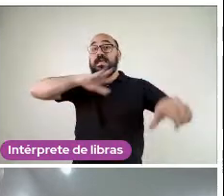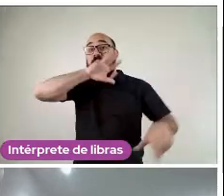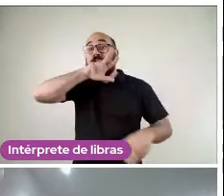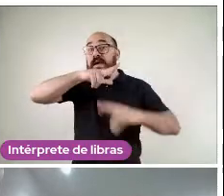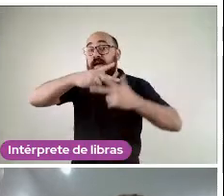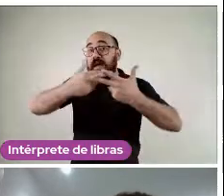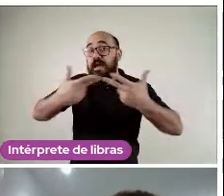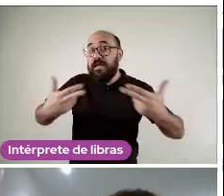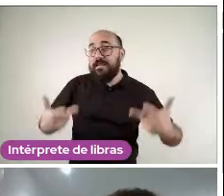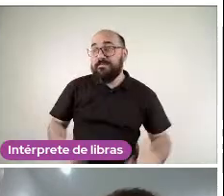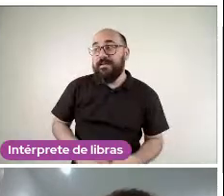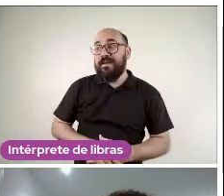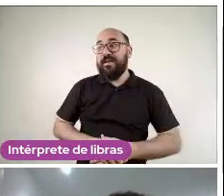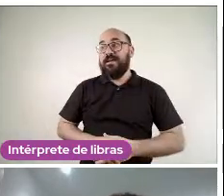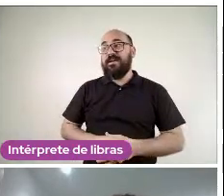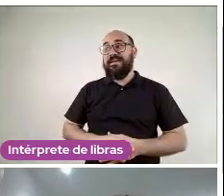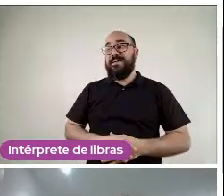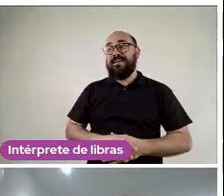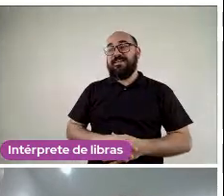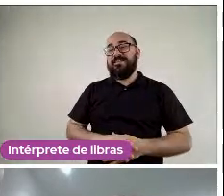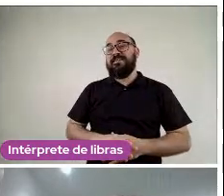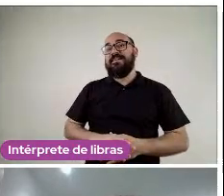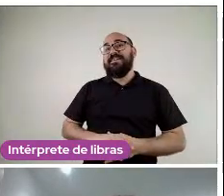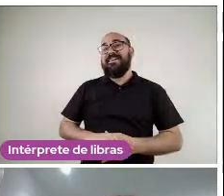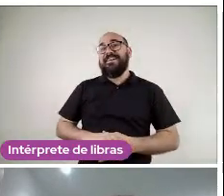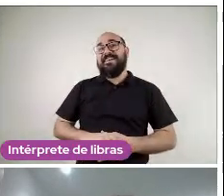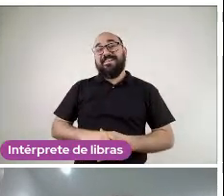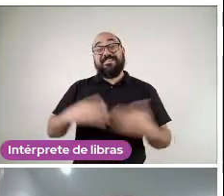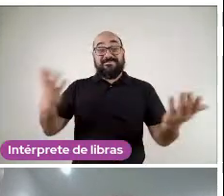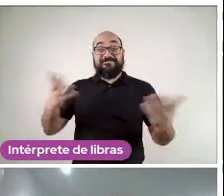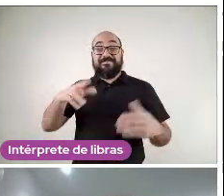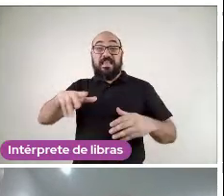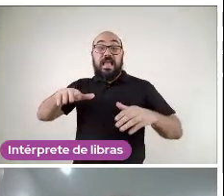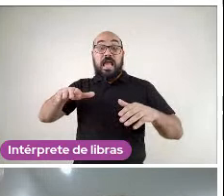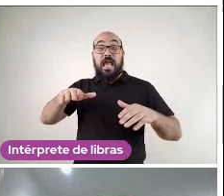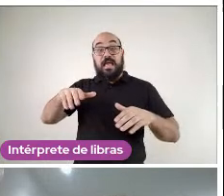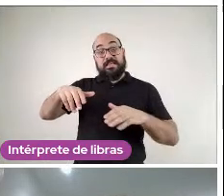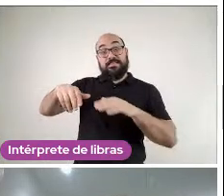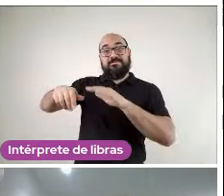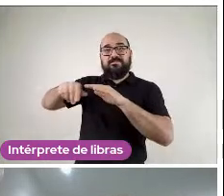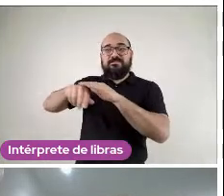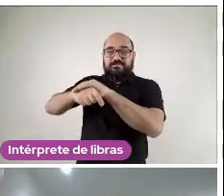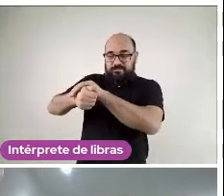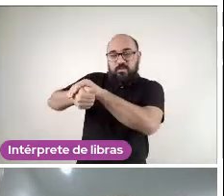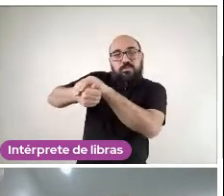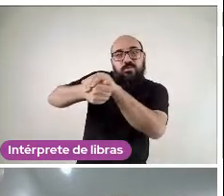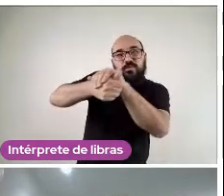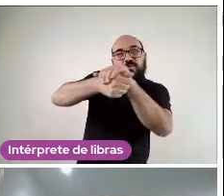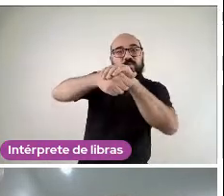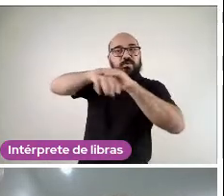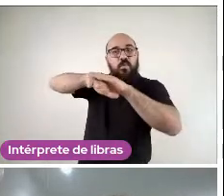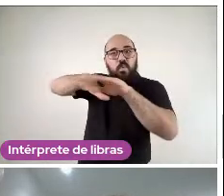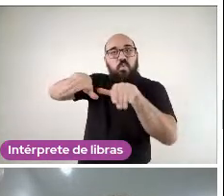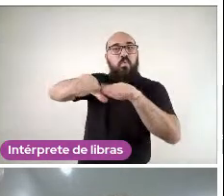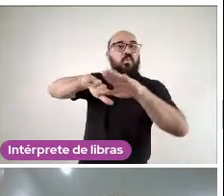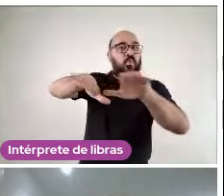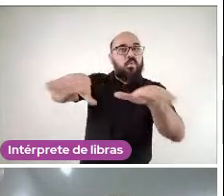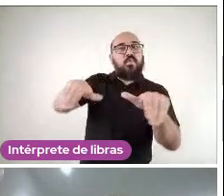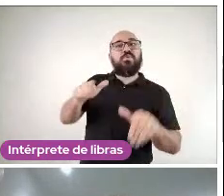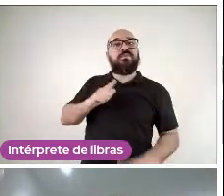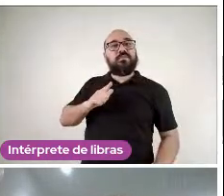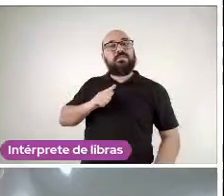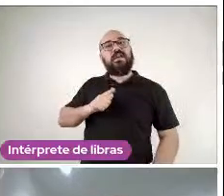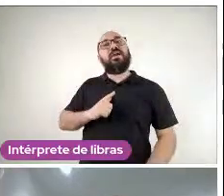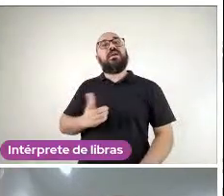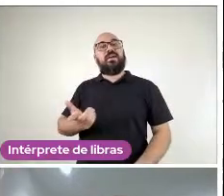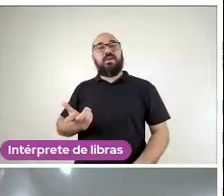a presença das tartarugas marinhas, ela é bem vista aqui na cidade, é bastante observado, tem uma alta ocorrência como ponto de